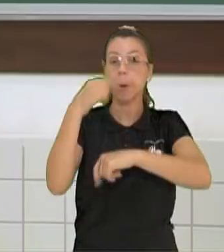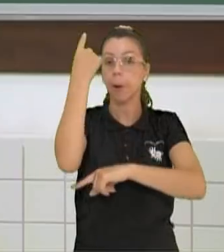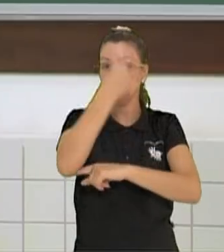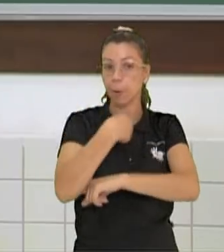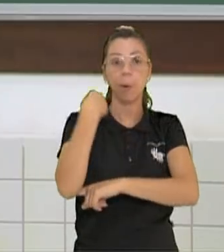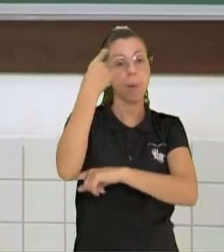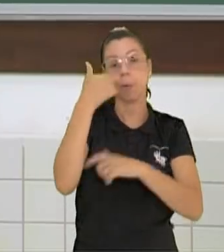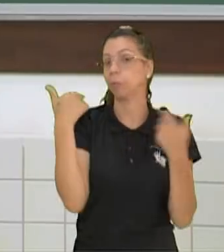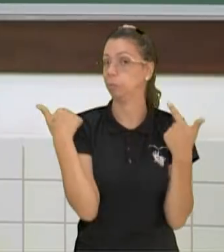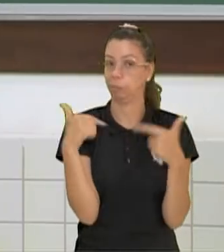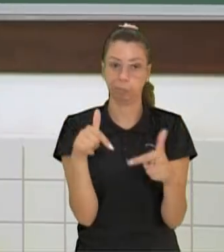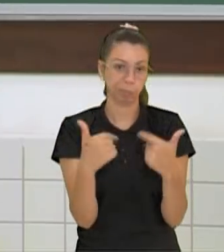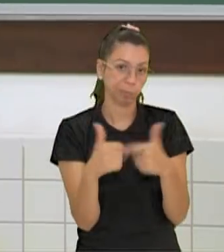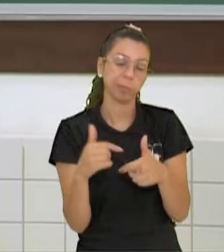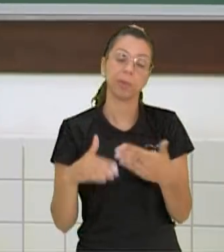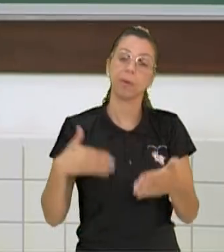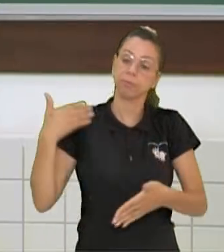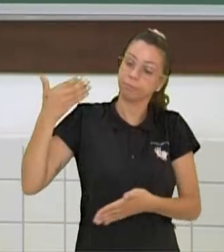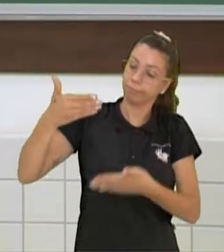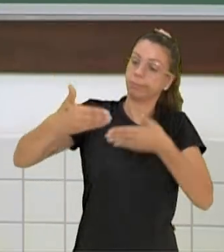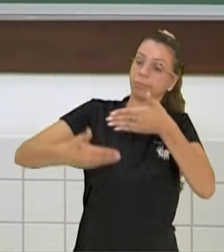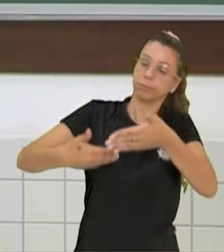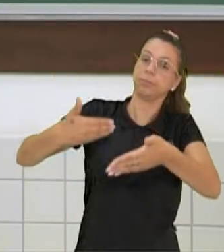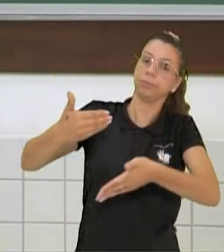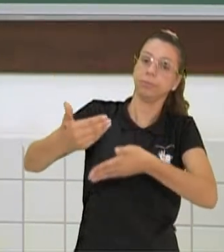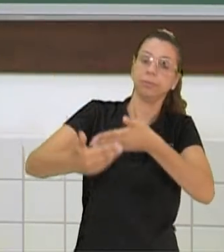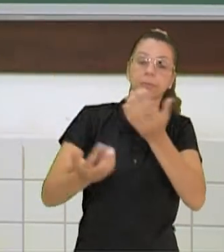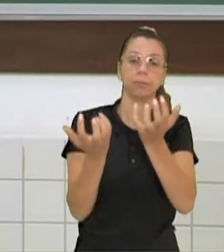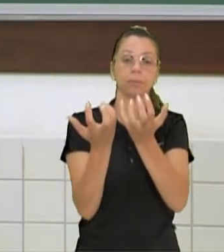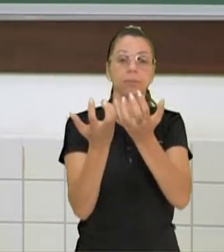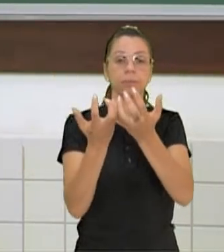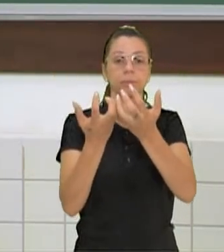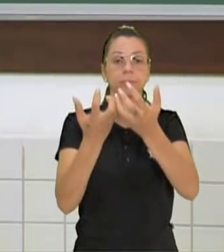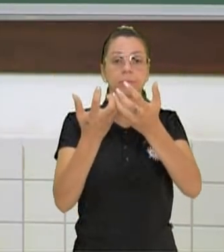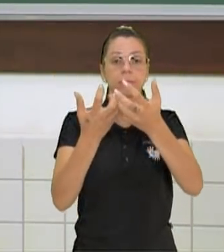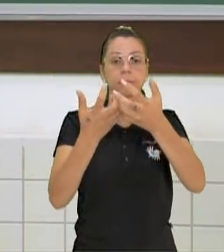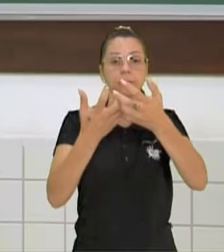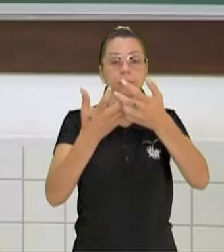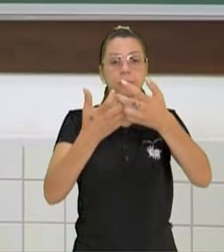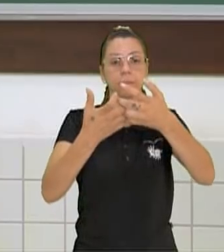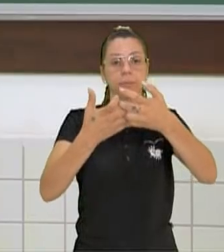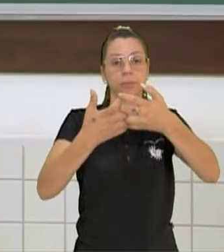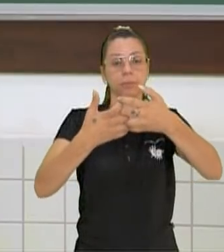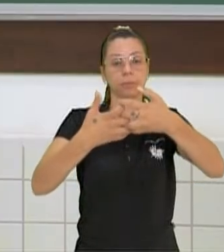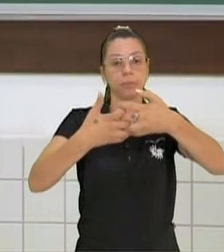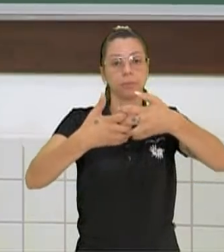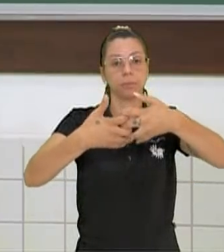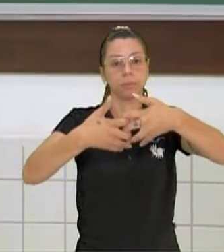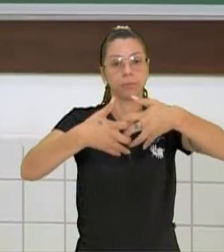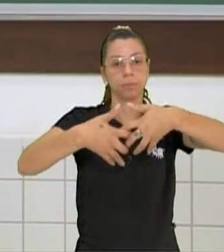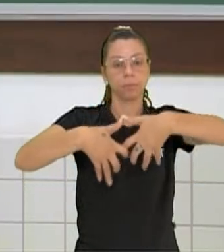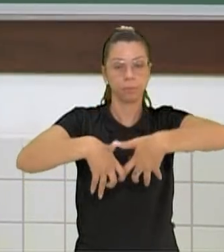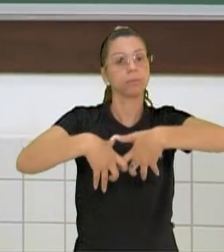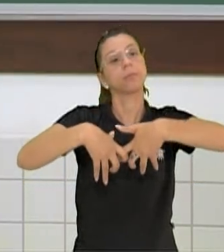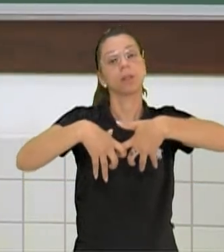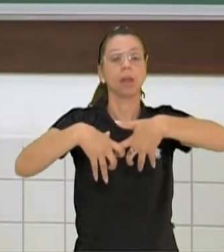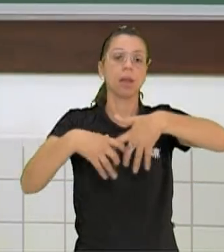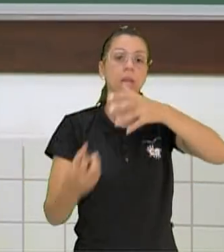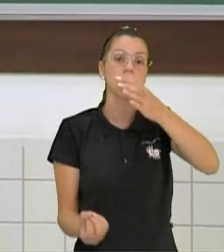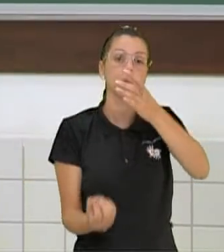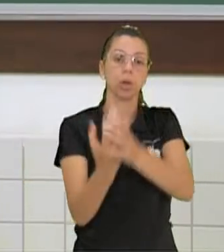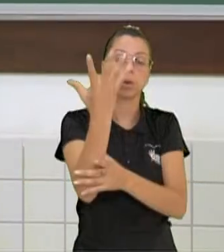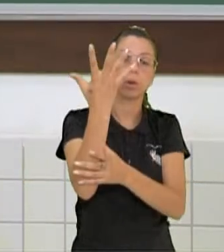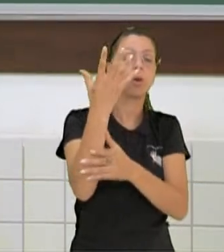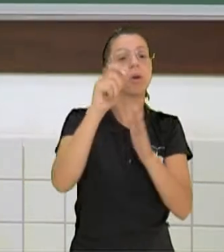o tempo, o homem foi desenvolvendo a máquina, o relógio mecânico, cronológico. Com